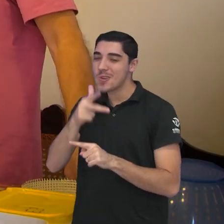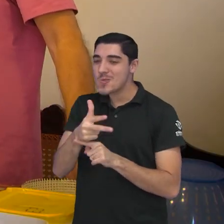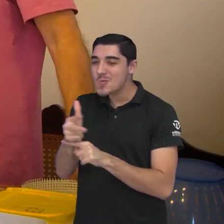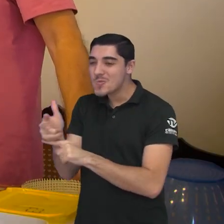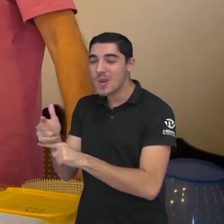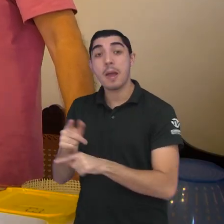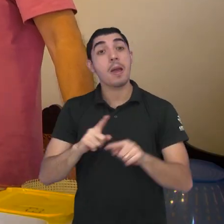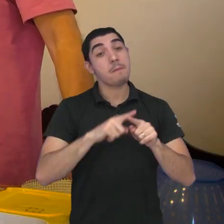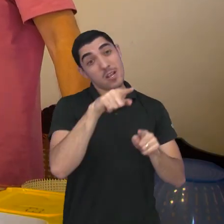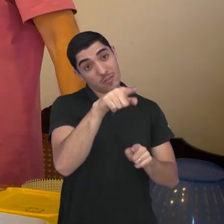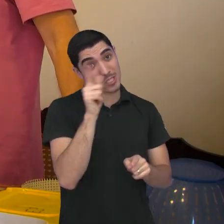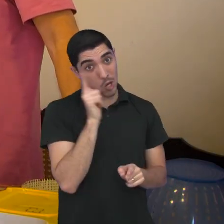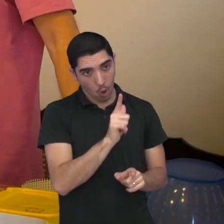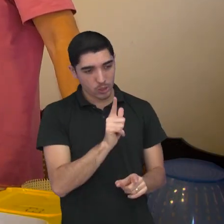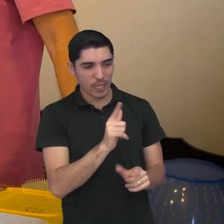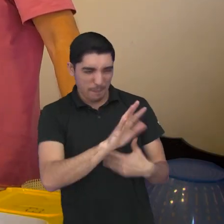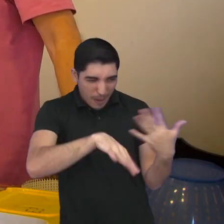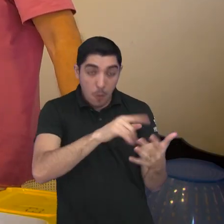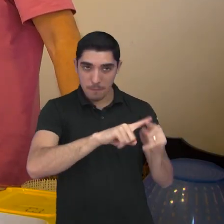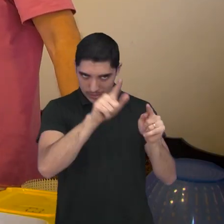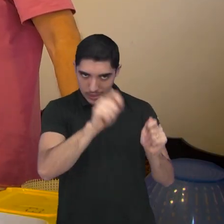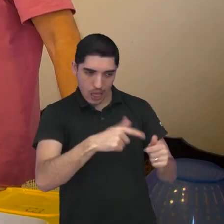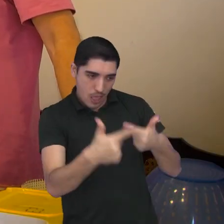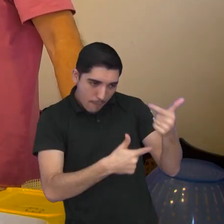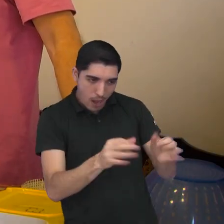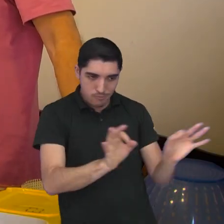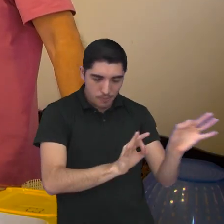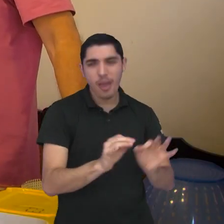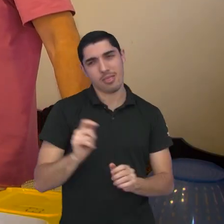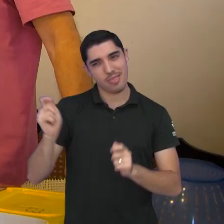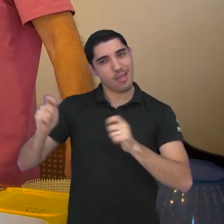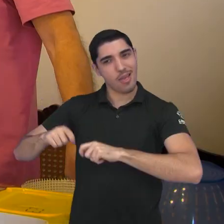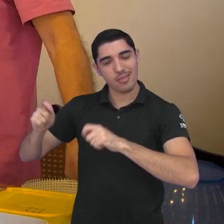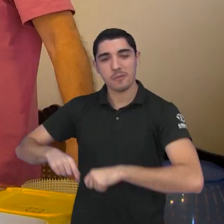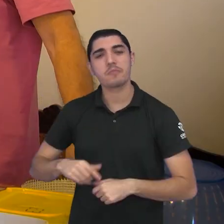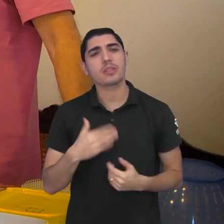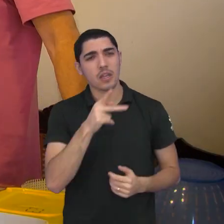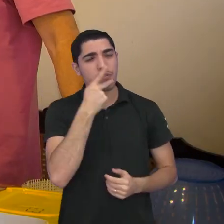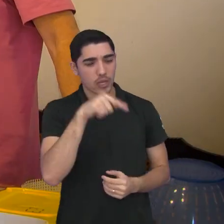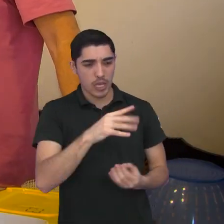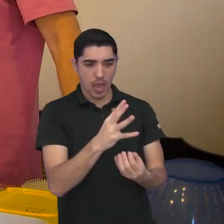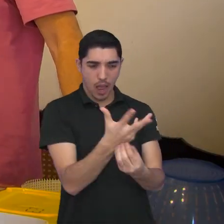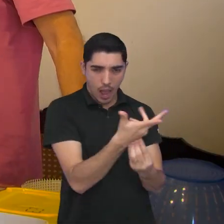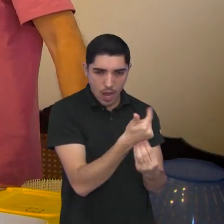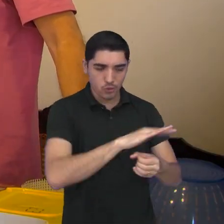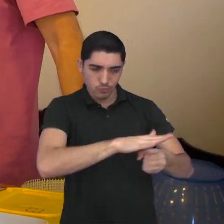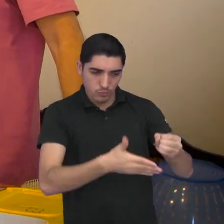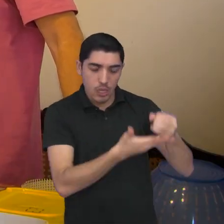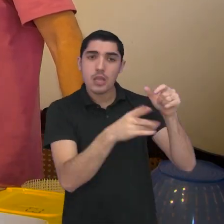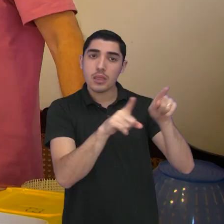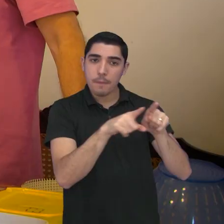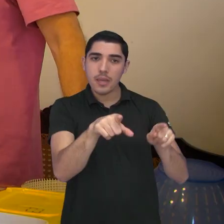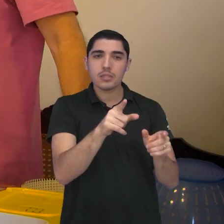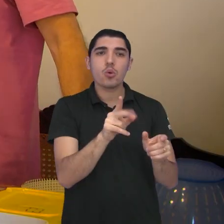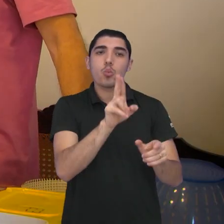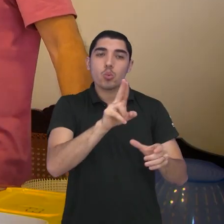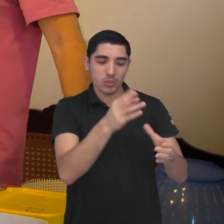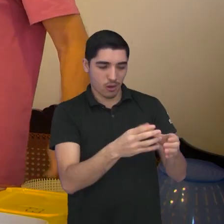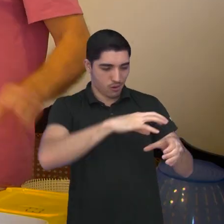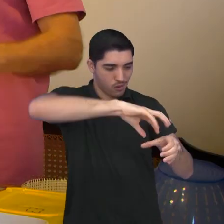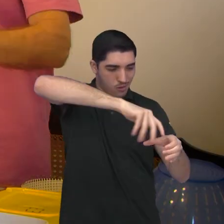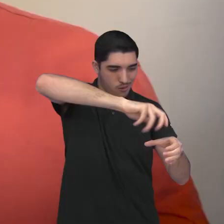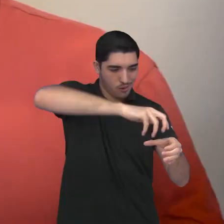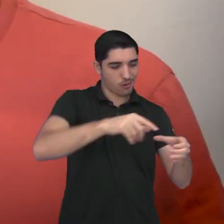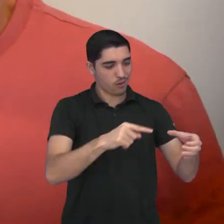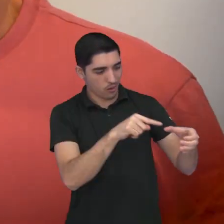Sim. A gente falou que o mosaico é uma arte sustentável e até os potinhos são reutilizáveis para mostrar que é sustentável mesmo, isso, né,